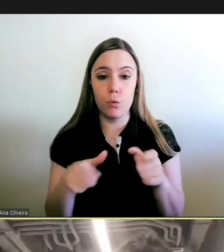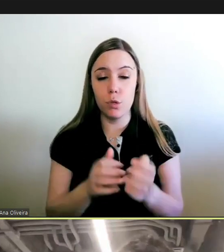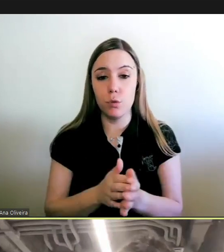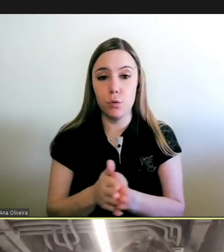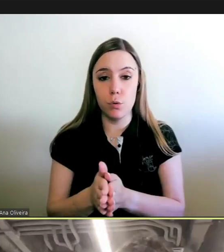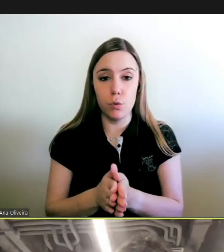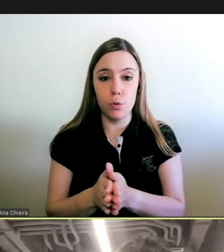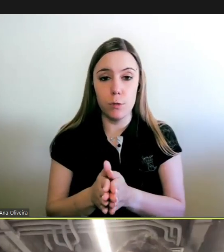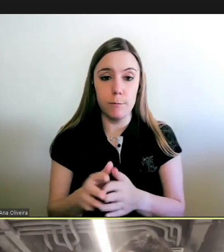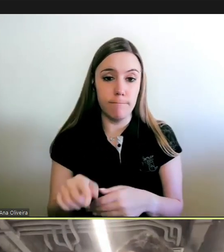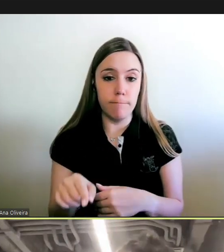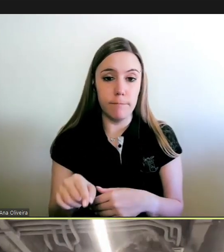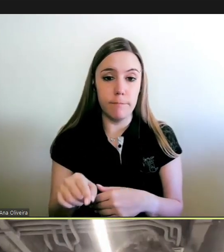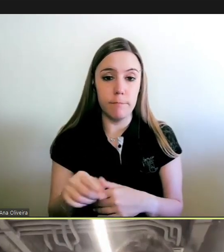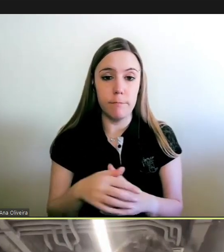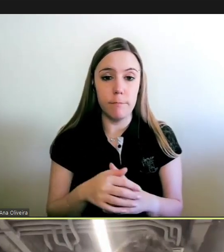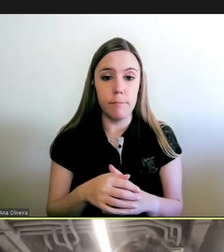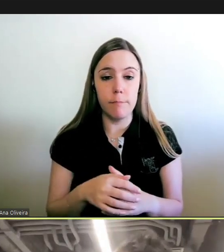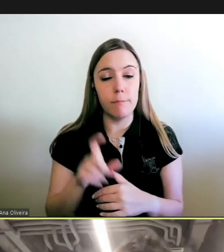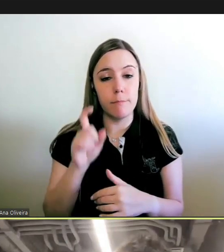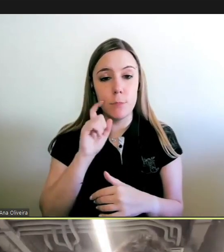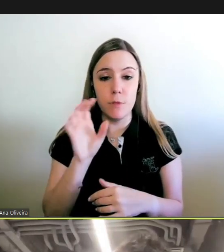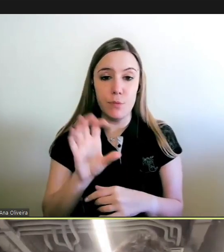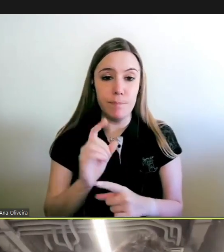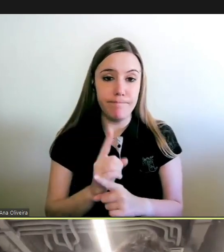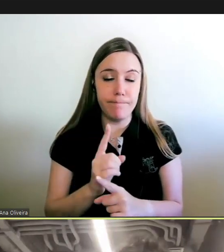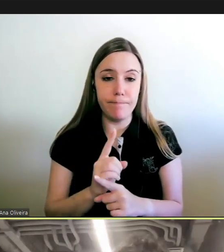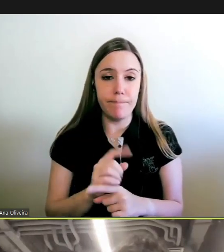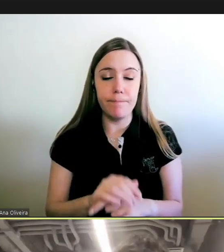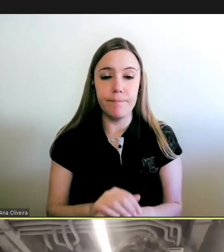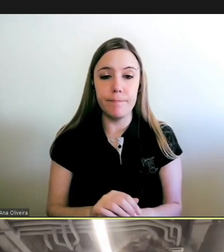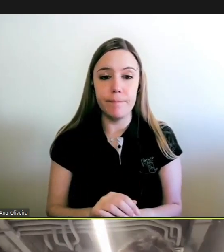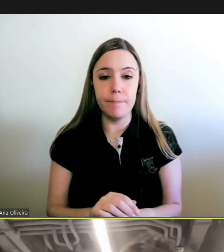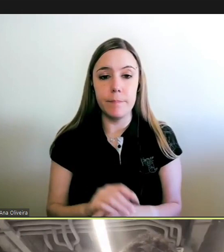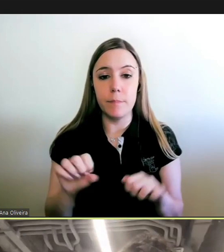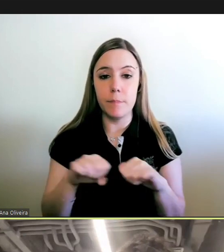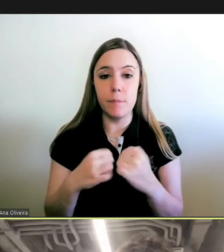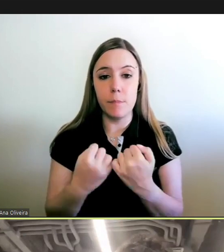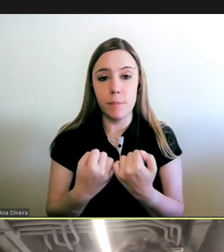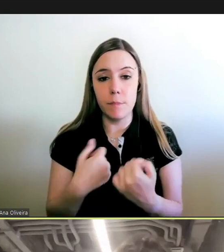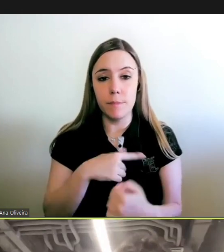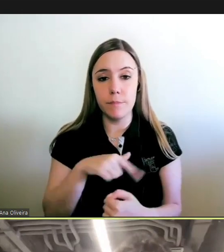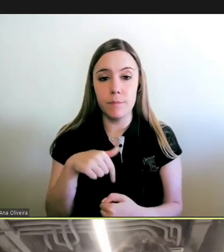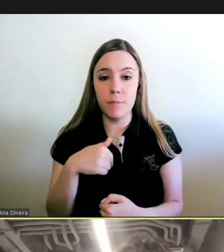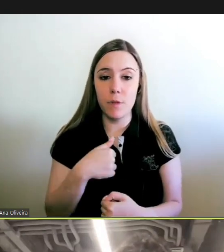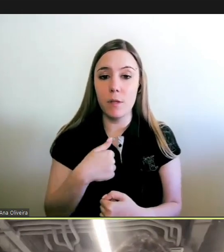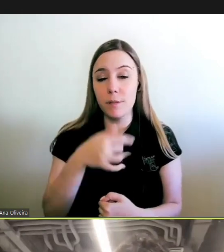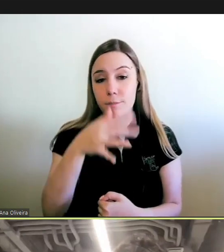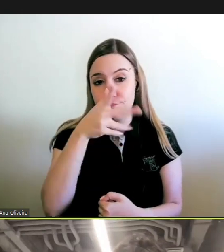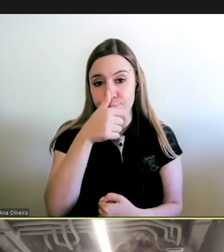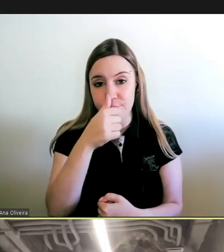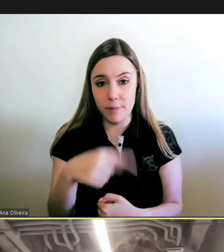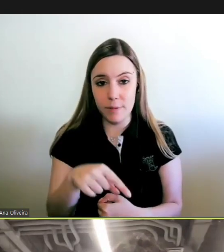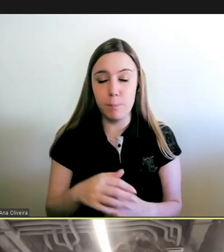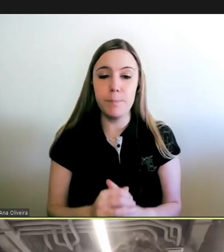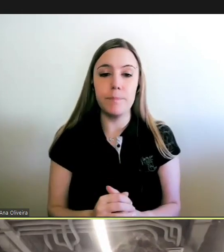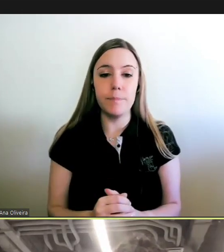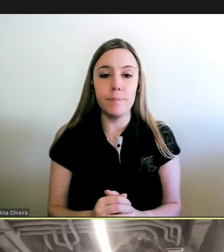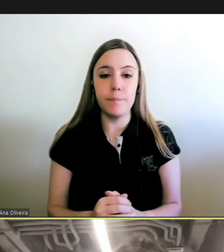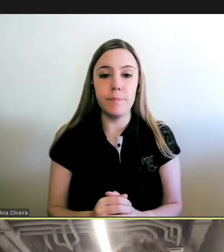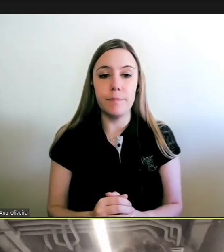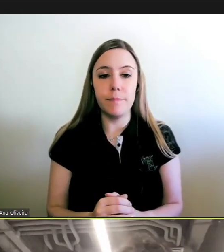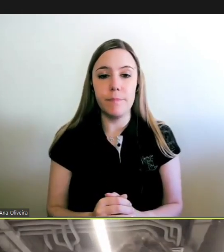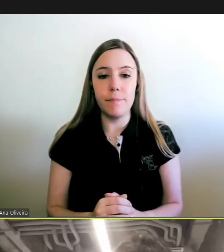da mesma tipologia de discriminação que a nossa sociedade ainda, infelizmente, carrega. Vou